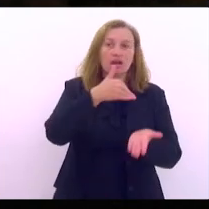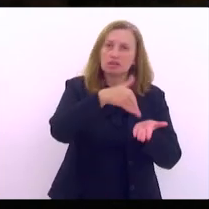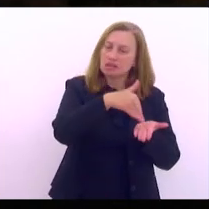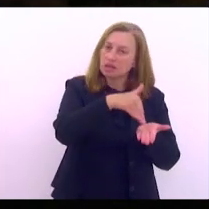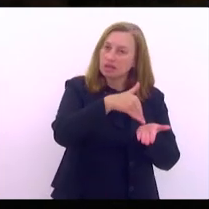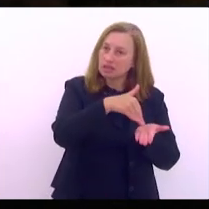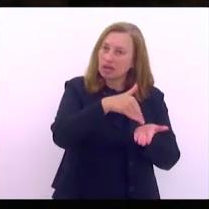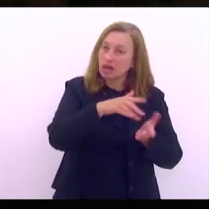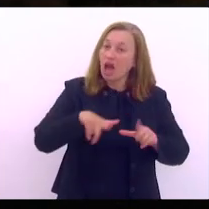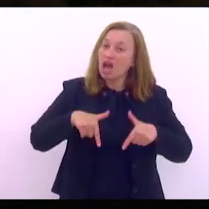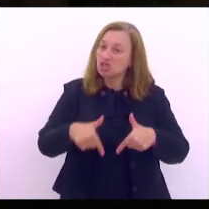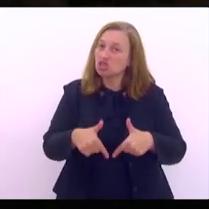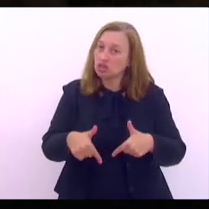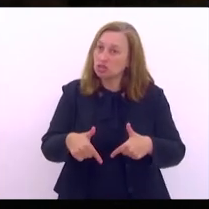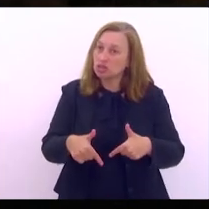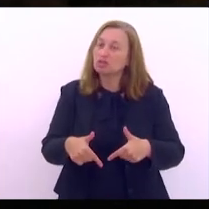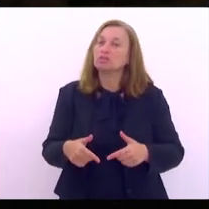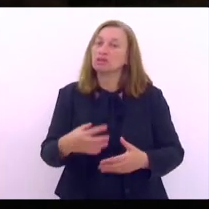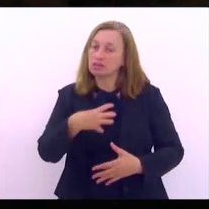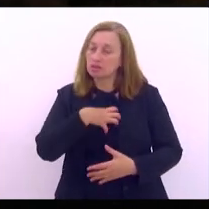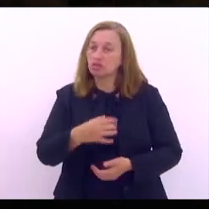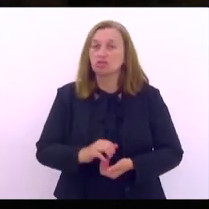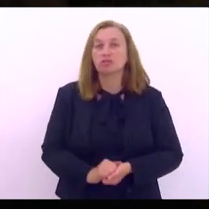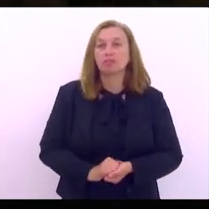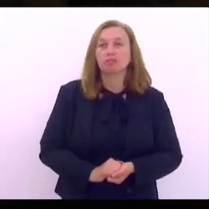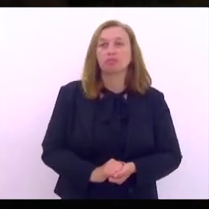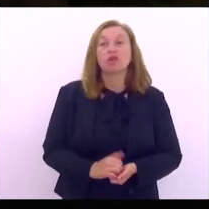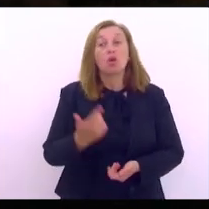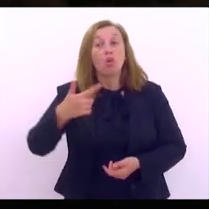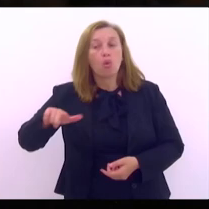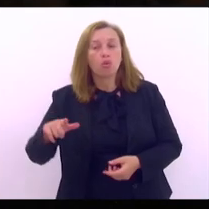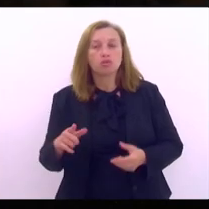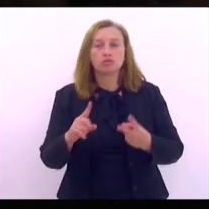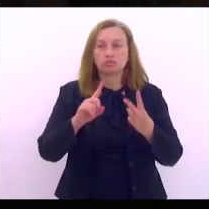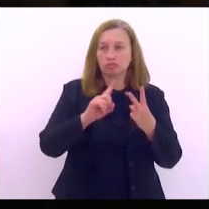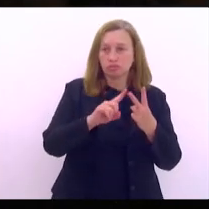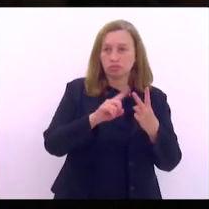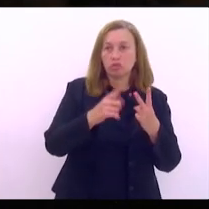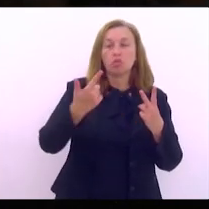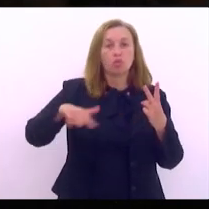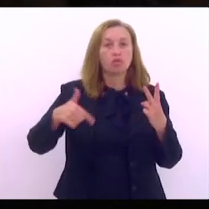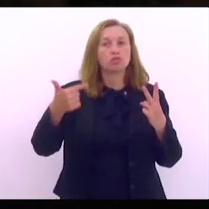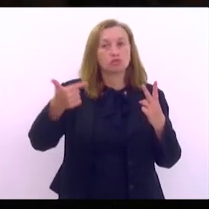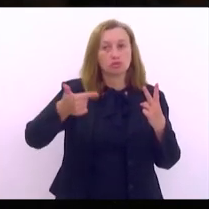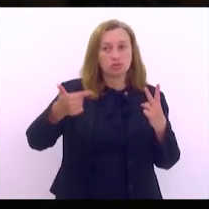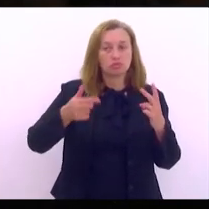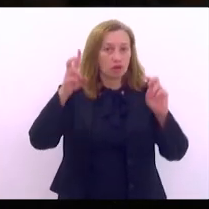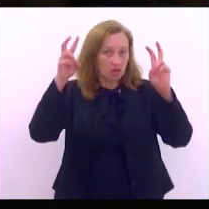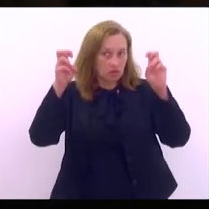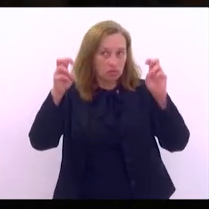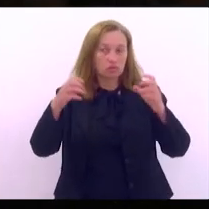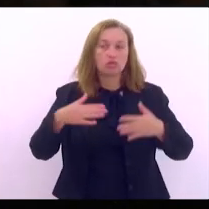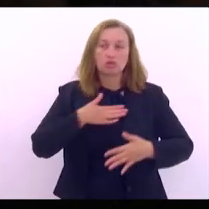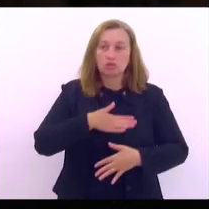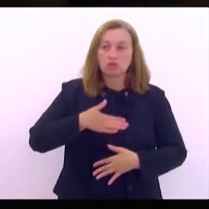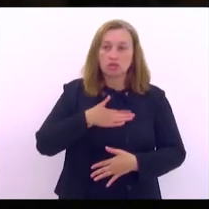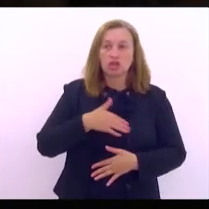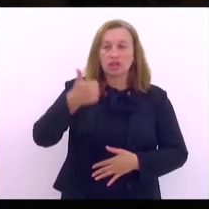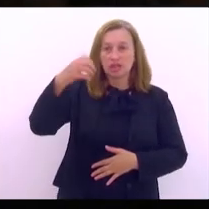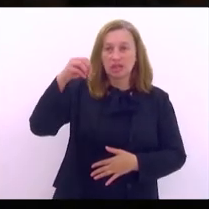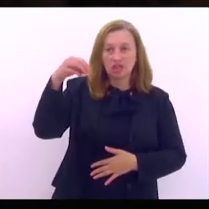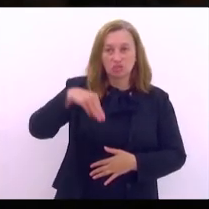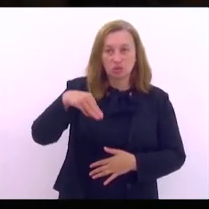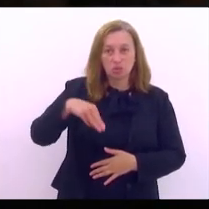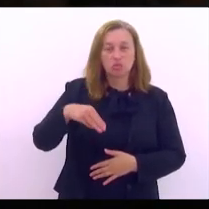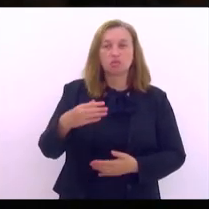tomar uma posição nesse sentido. A outra posição, outro assunto que eu gostaria, já que me foi dado 10 minutos, foram